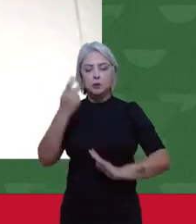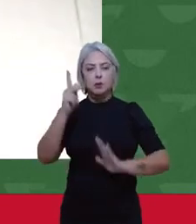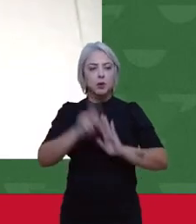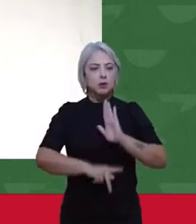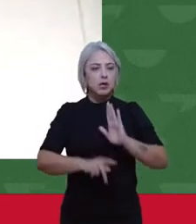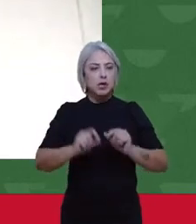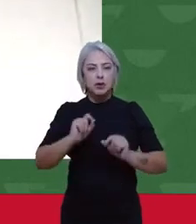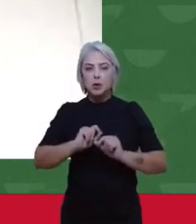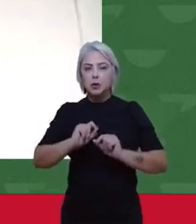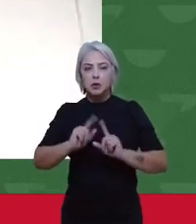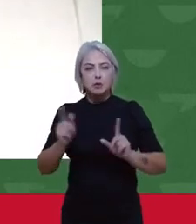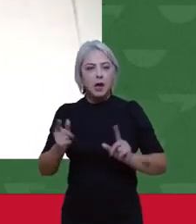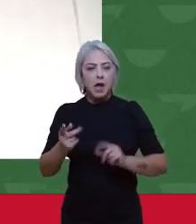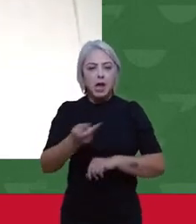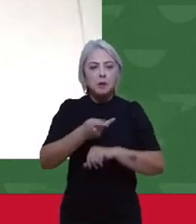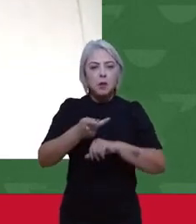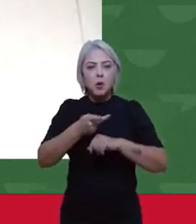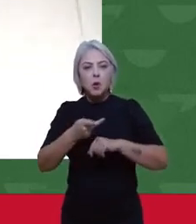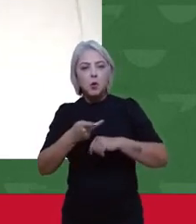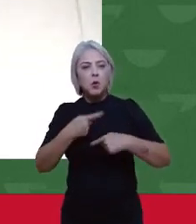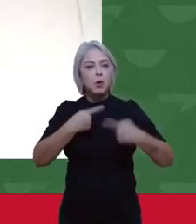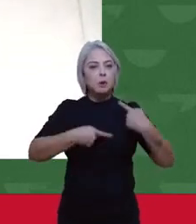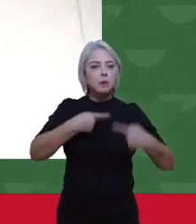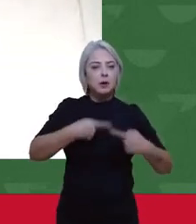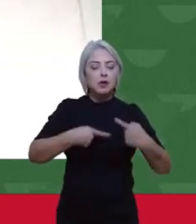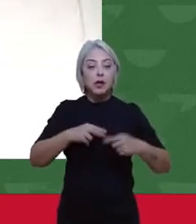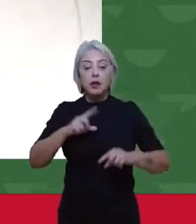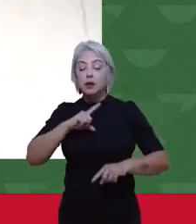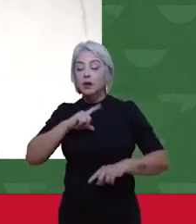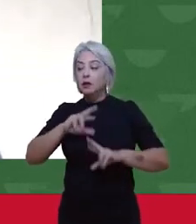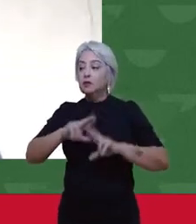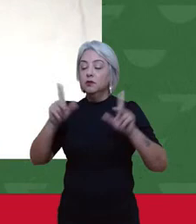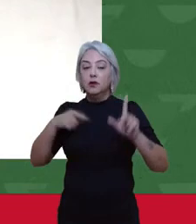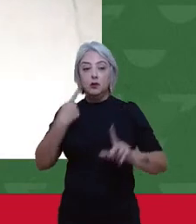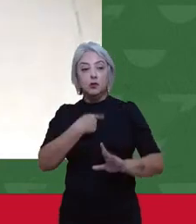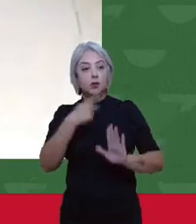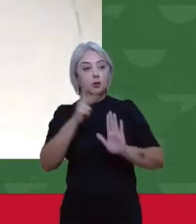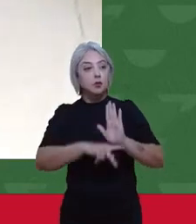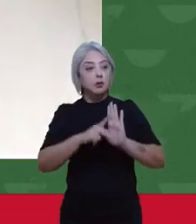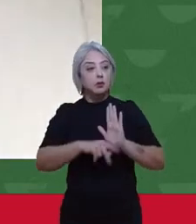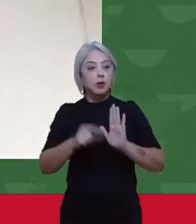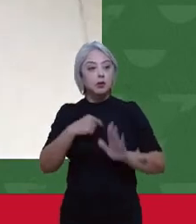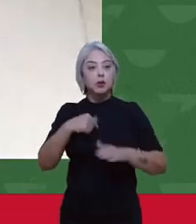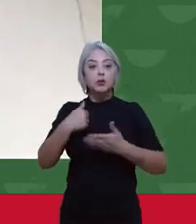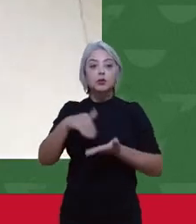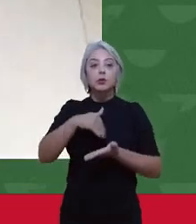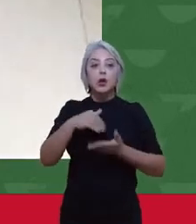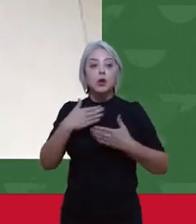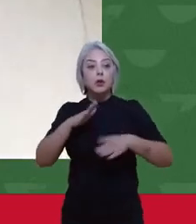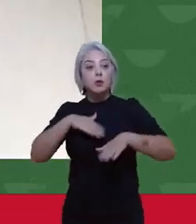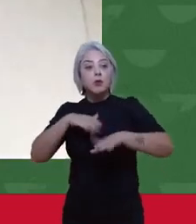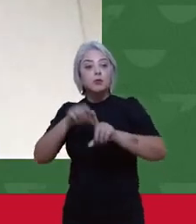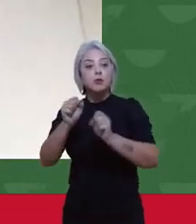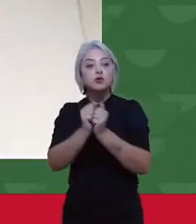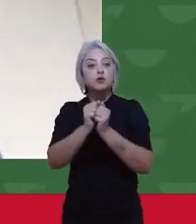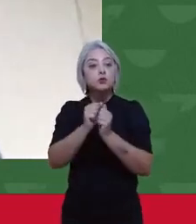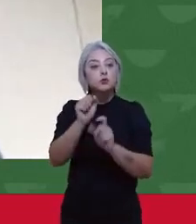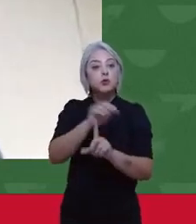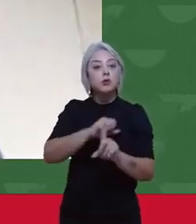projetos, o que mais busca dialogar. Tem um diferencial que os nossos projetos eles são todos dialogados com o movimento social,